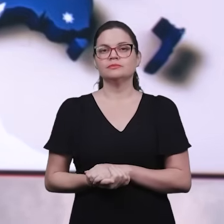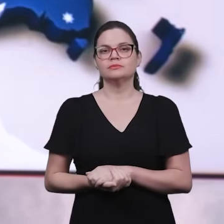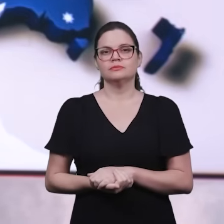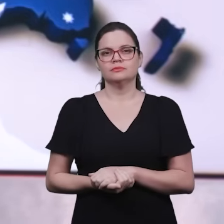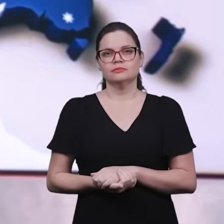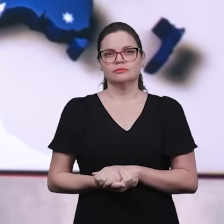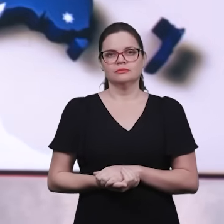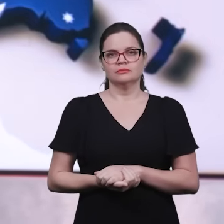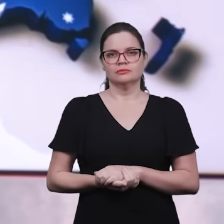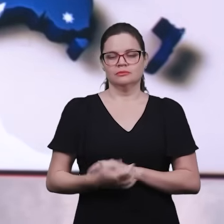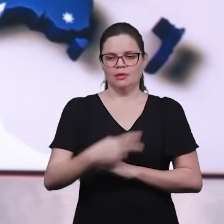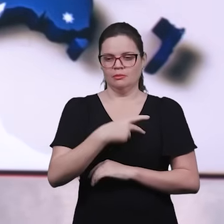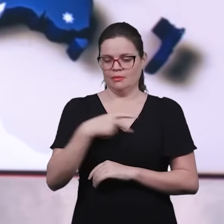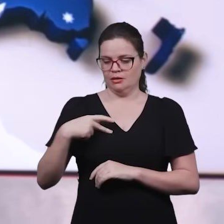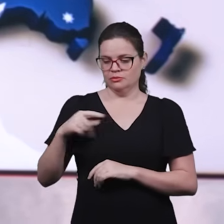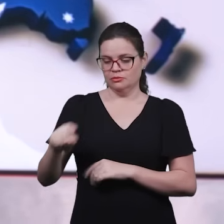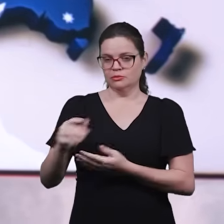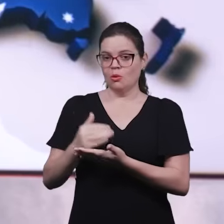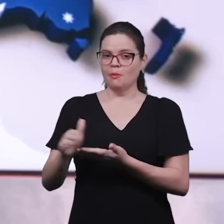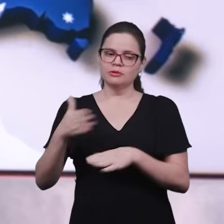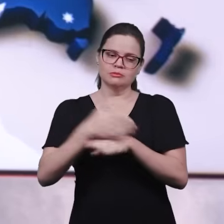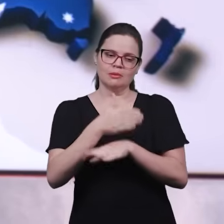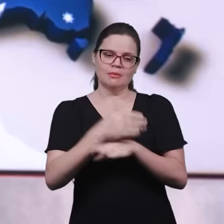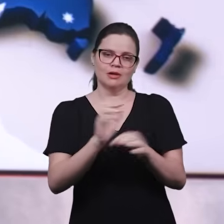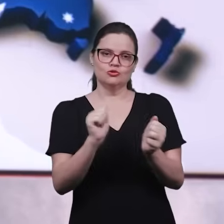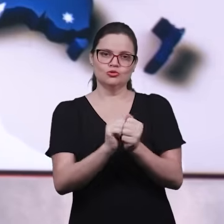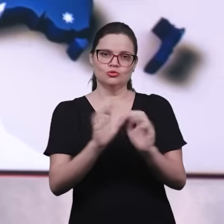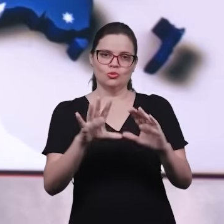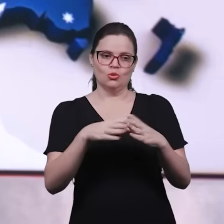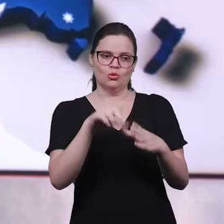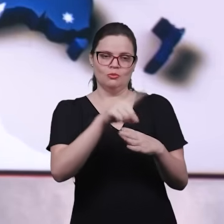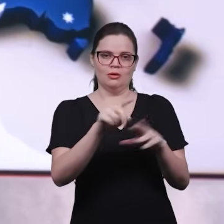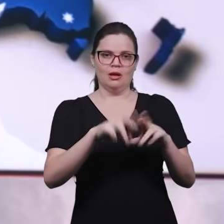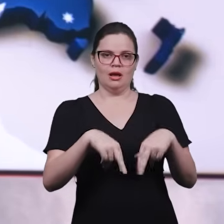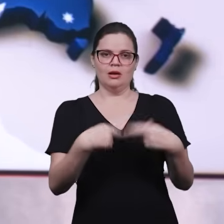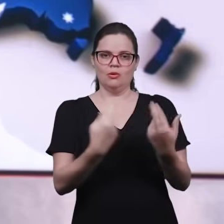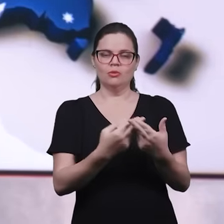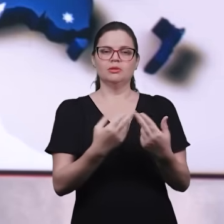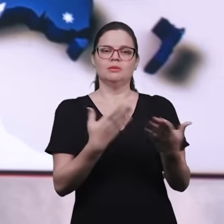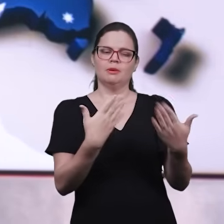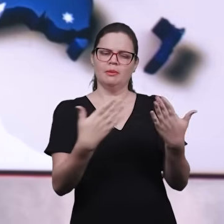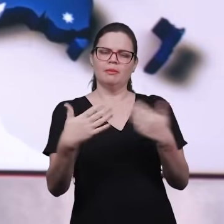E esse pastor começou a reunir com esse grupo